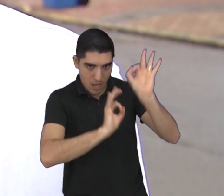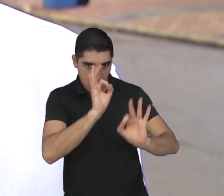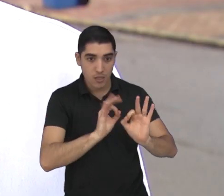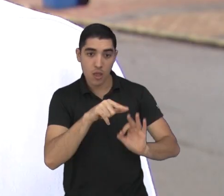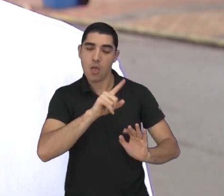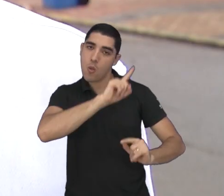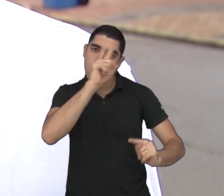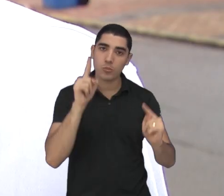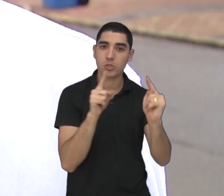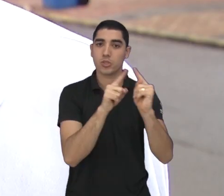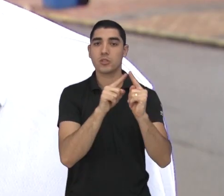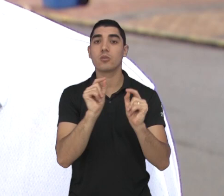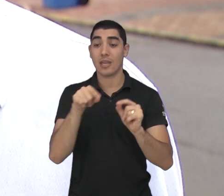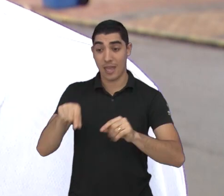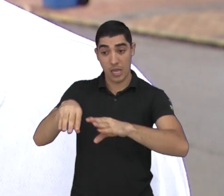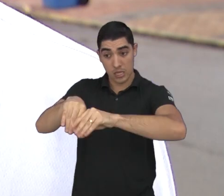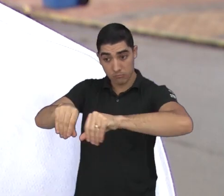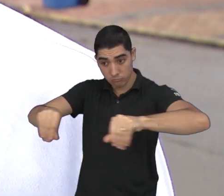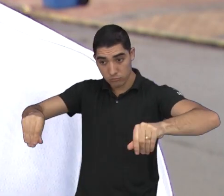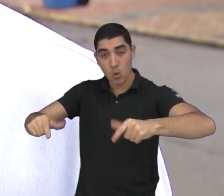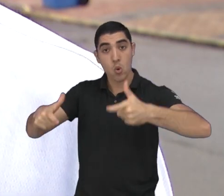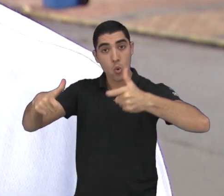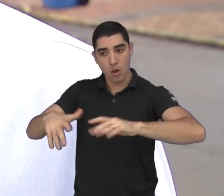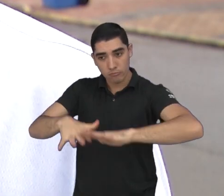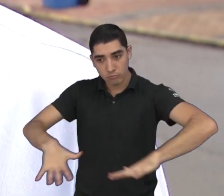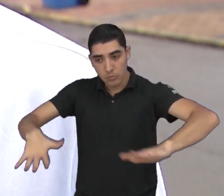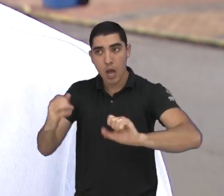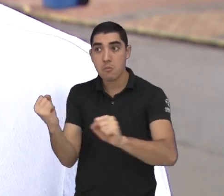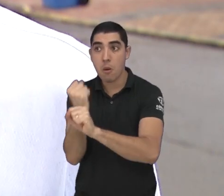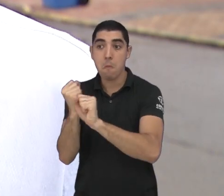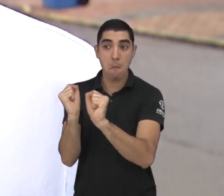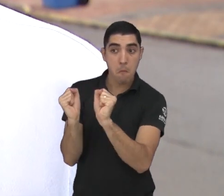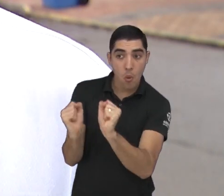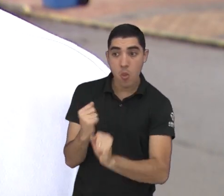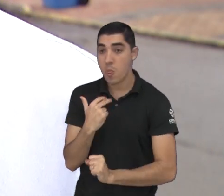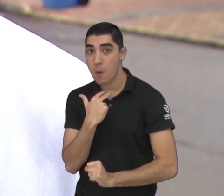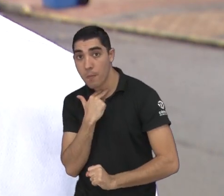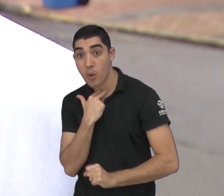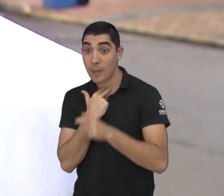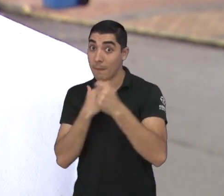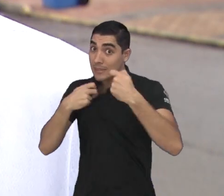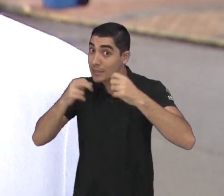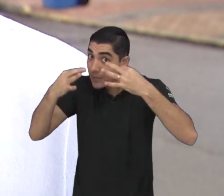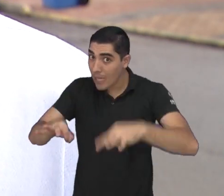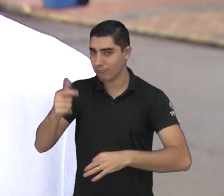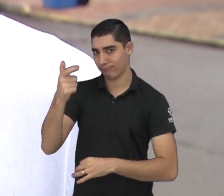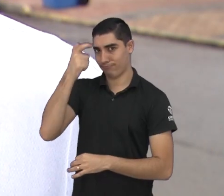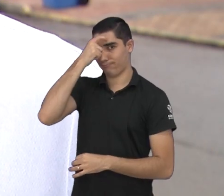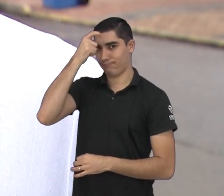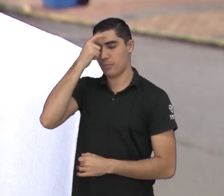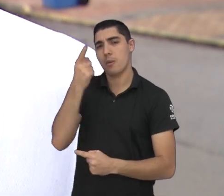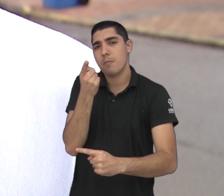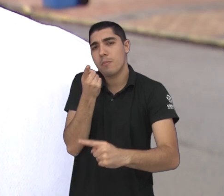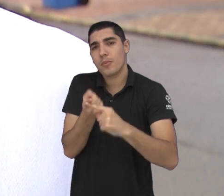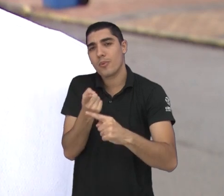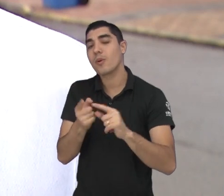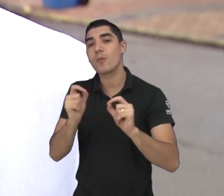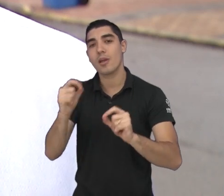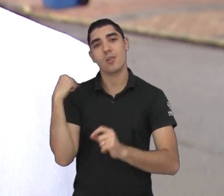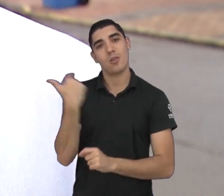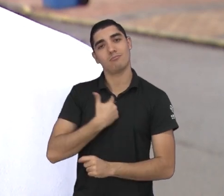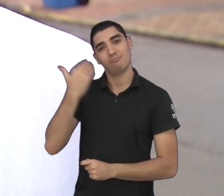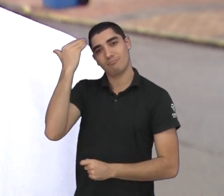esse papel de regrar o ordenamento da ocupação do solo urbano, e a gente precisa que isso seja feito de uma forma bastante consciente, porque a gente